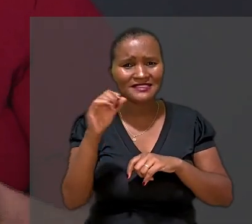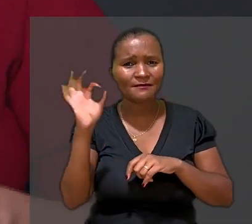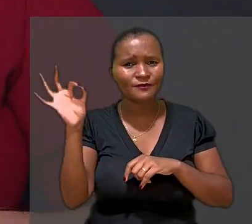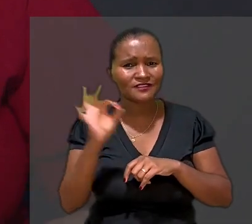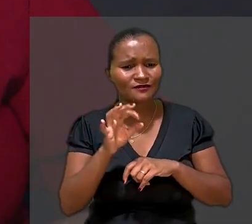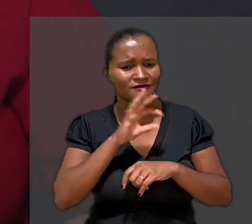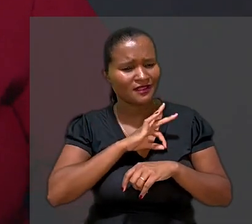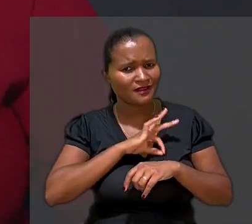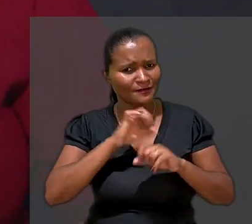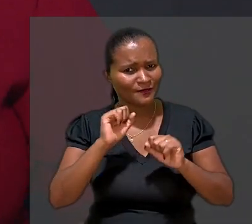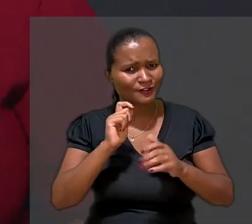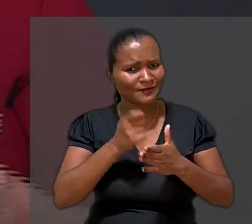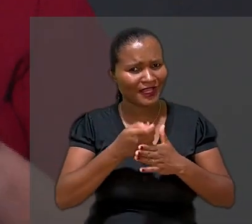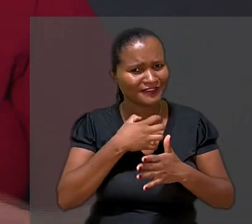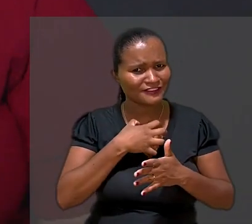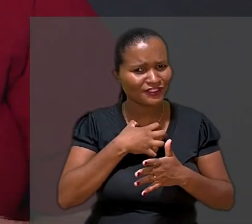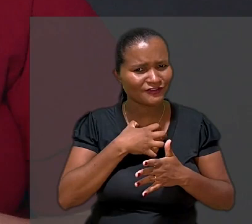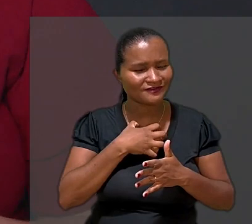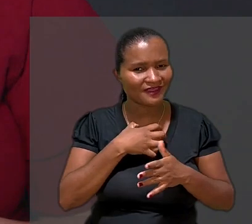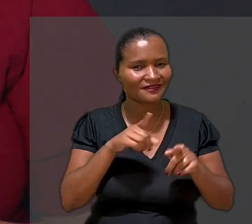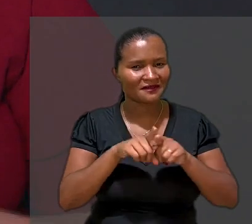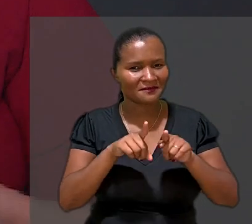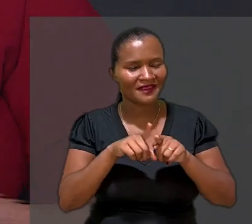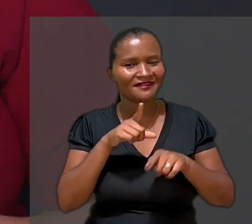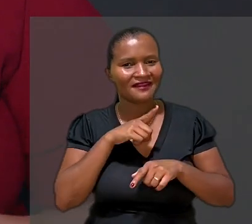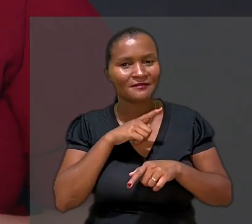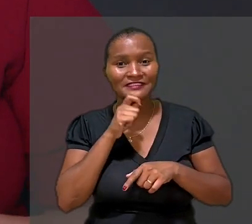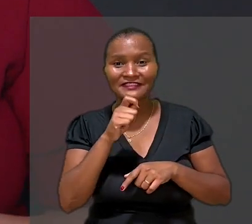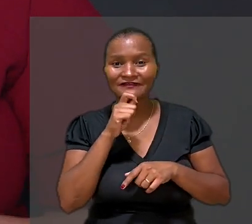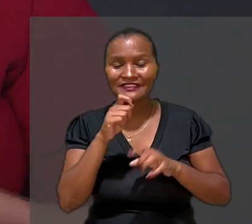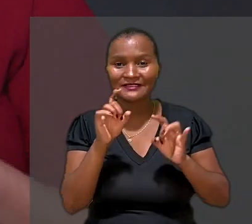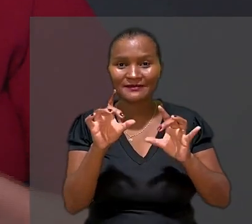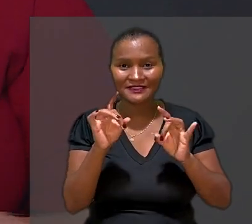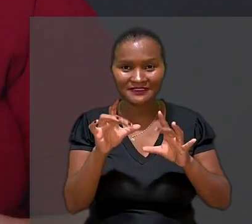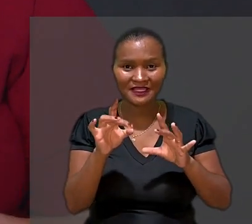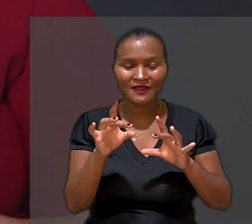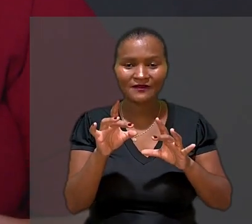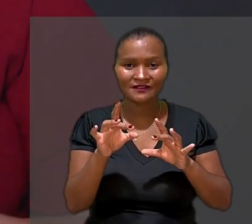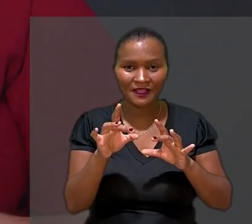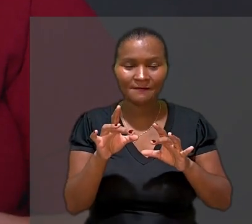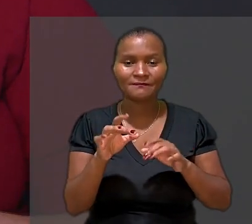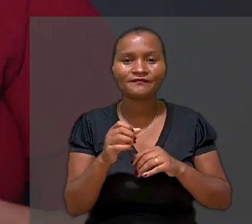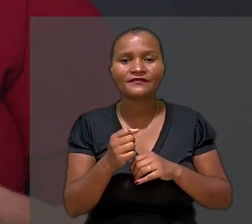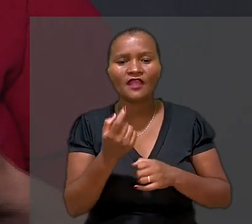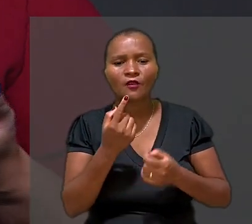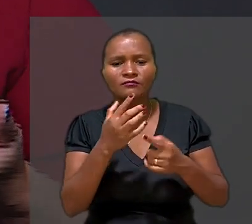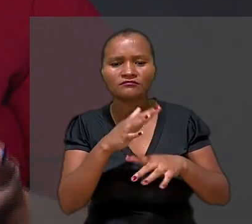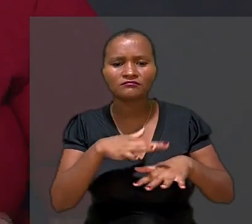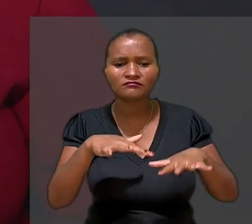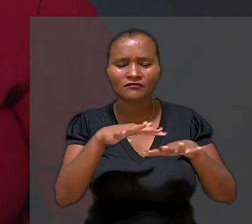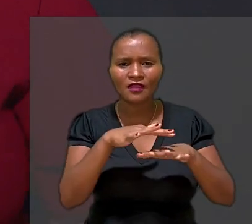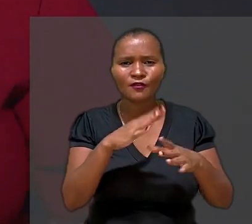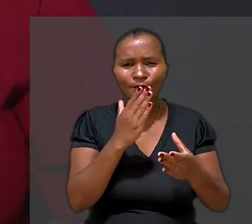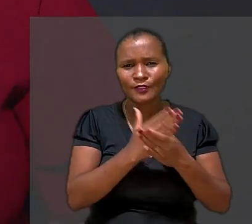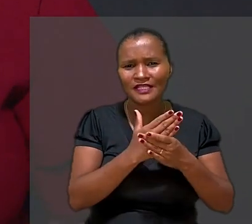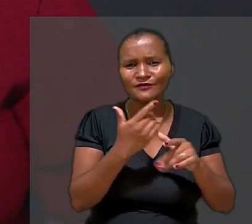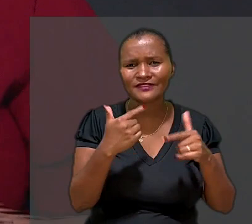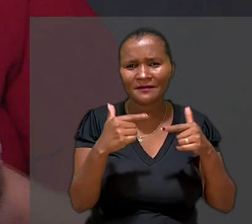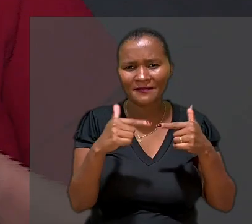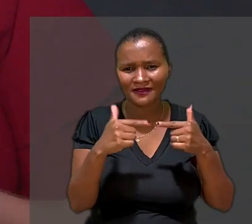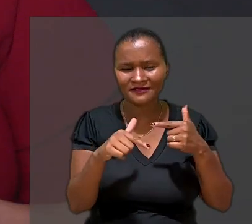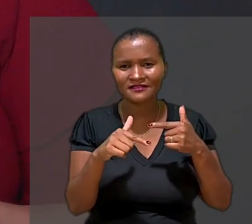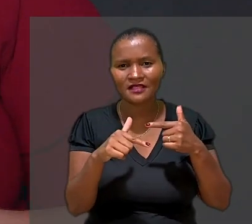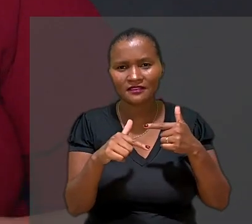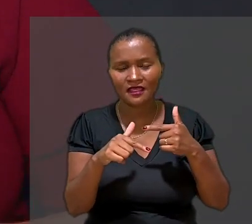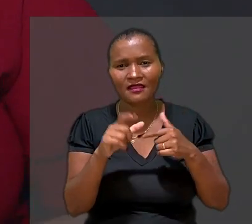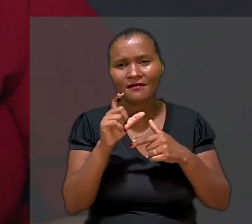salário seja pago dessa forma. Também teremos uma entrevista especial. Em determinadas situações, durante a tramitação de um processo